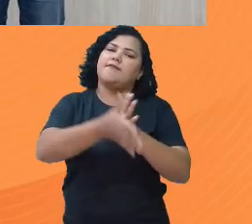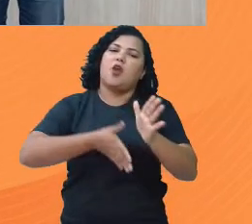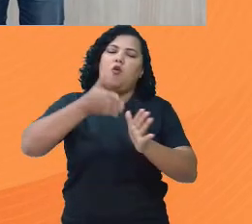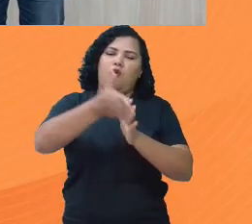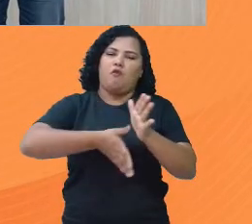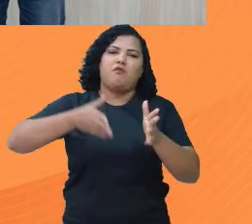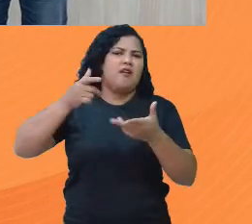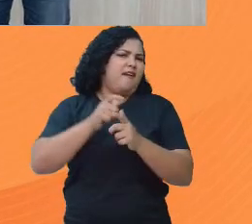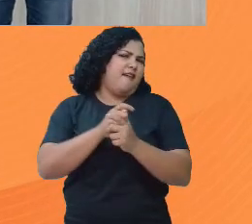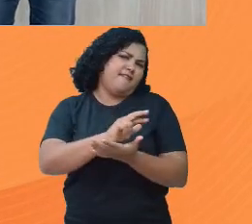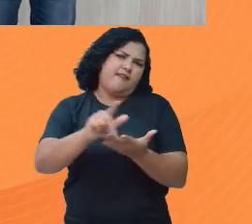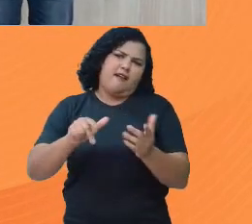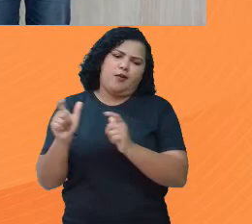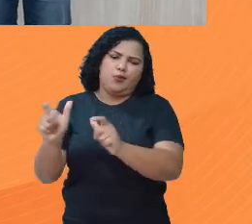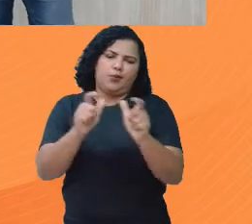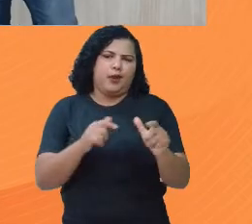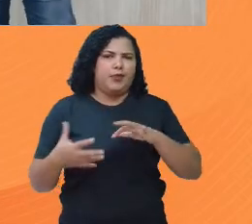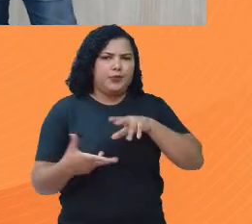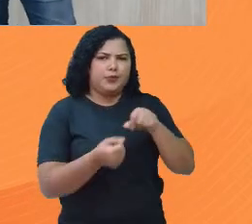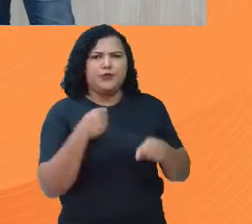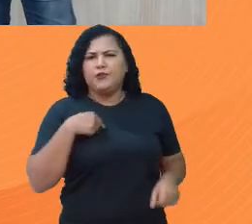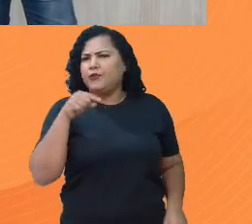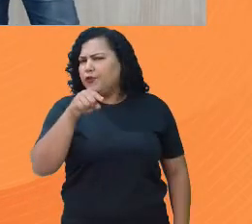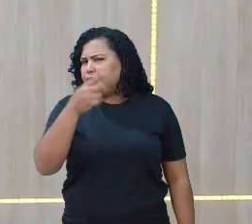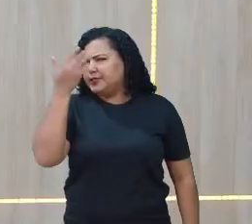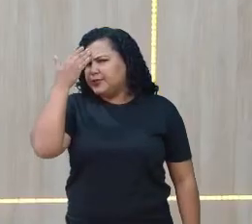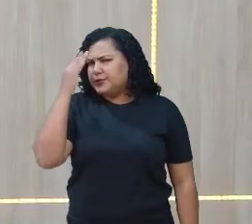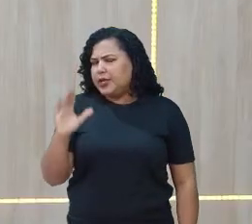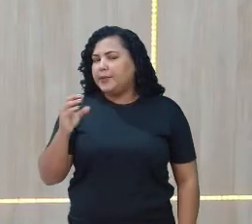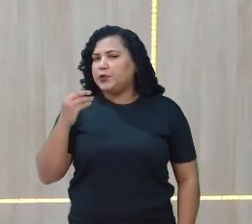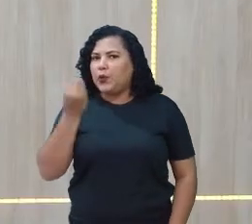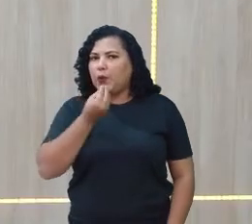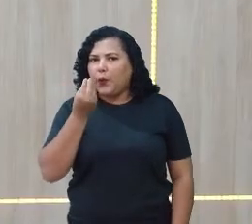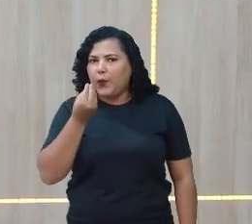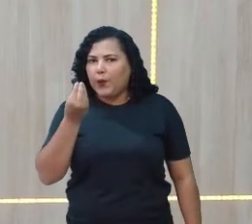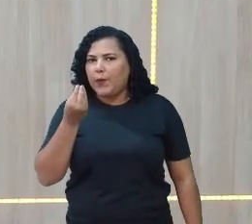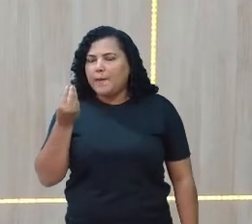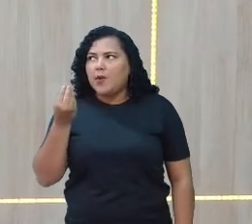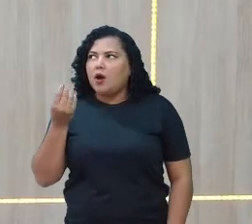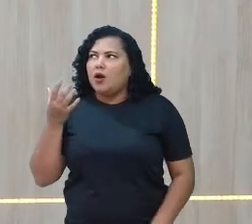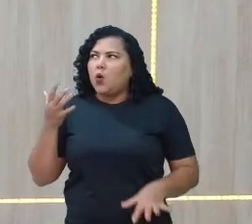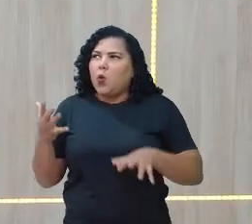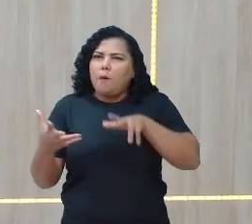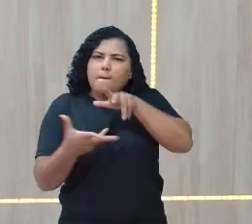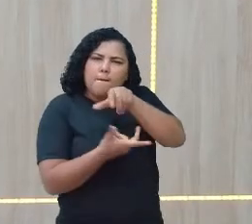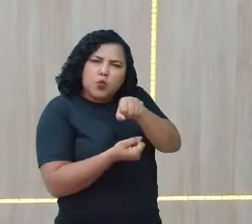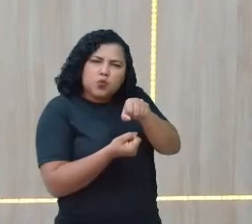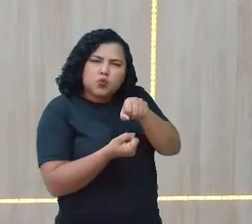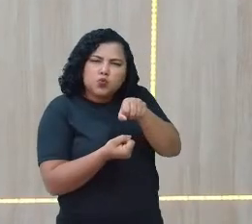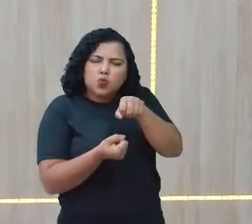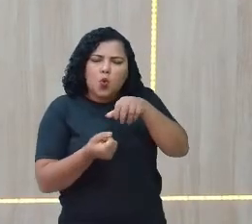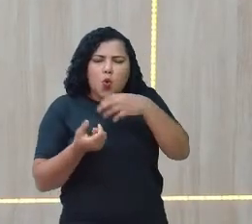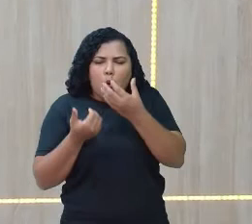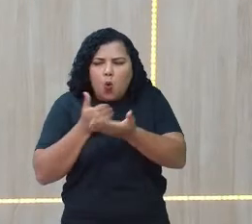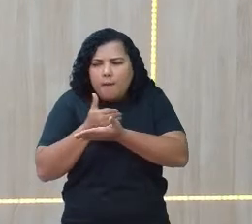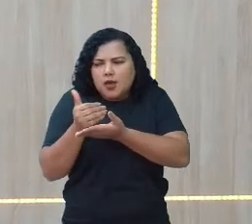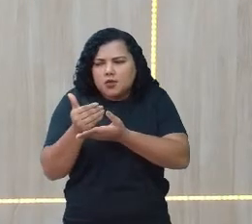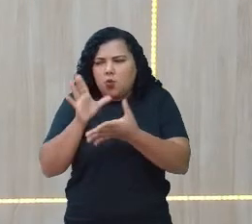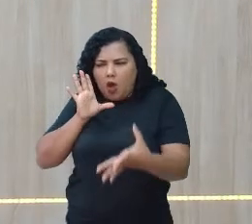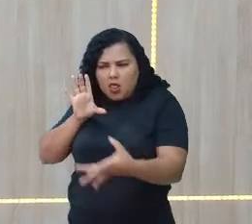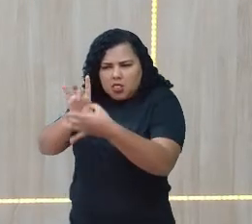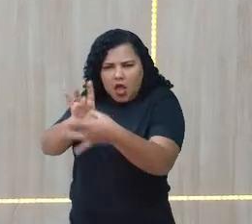diversas partes do mundo. Gente, vocês não têm uma ideia de como o mundo passou a ser mais integrado com as ferrovias, né?